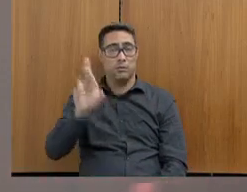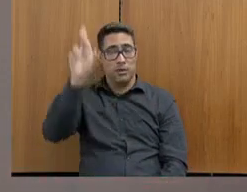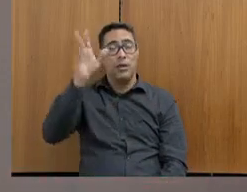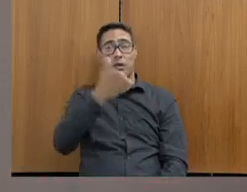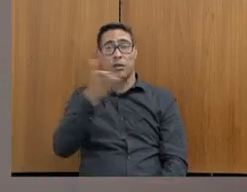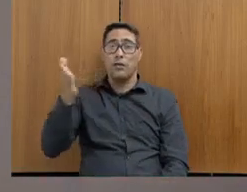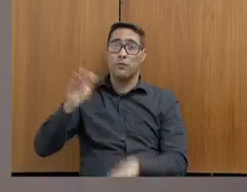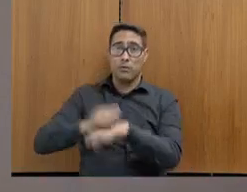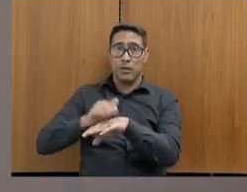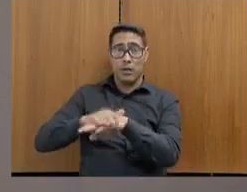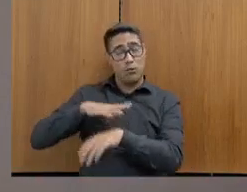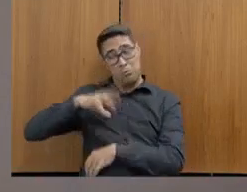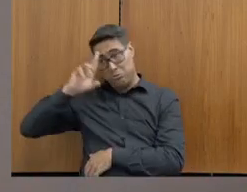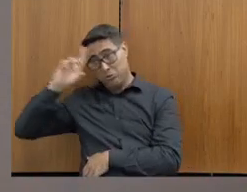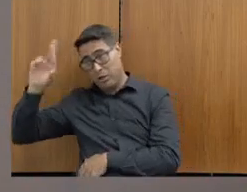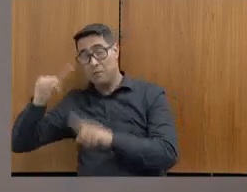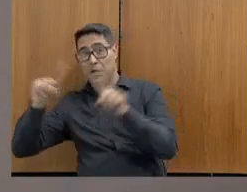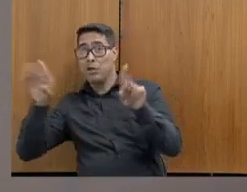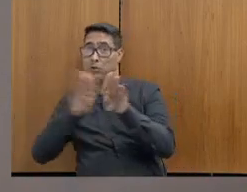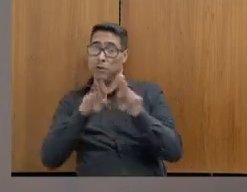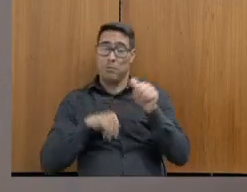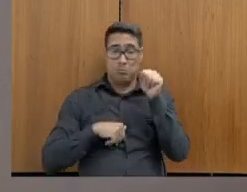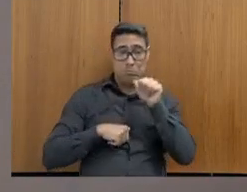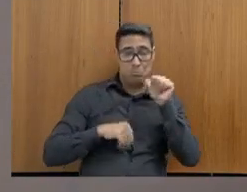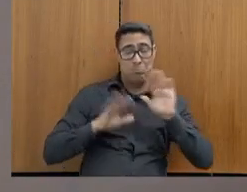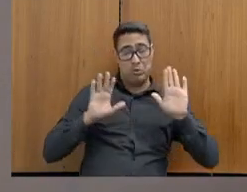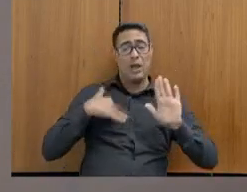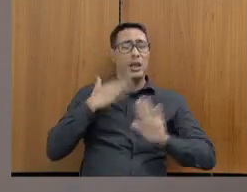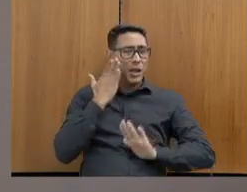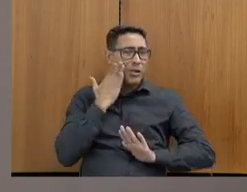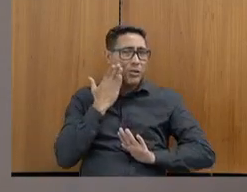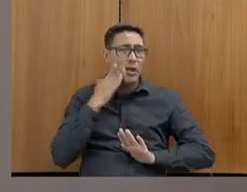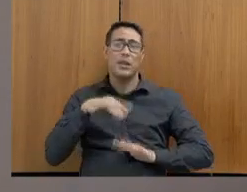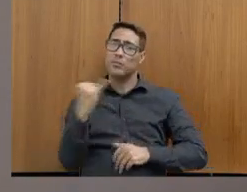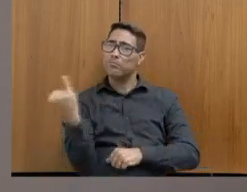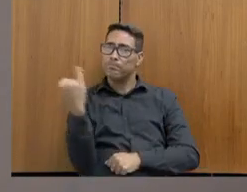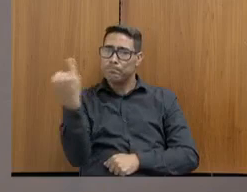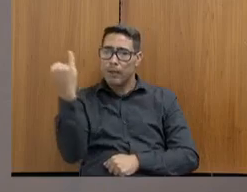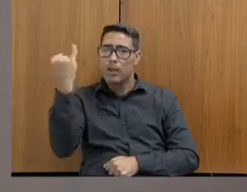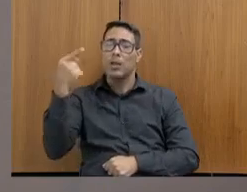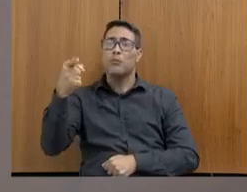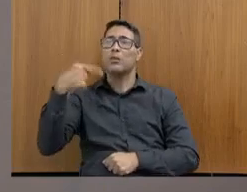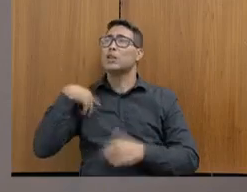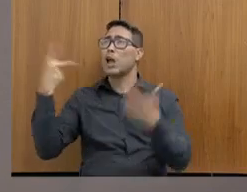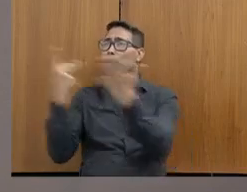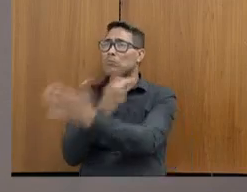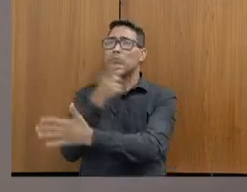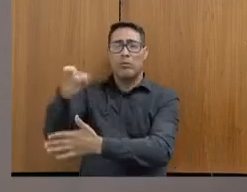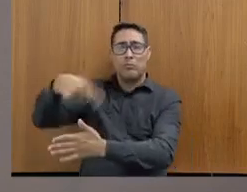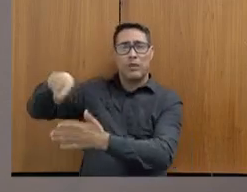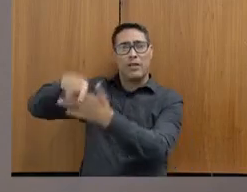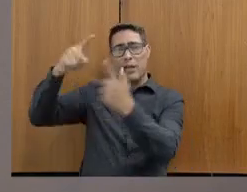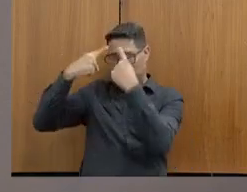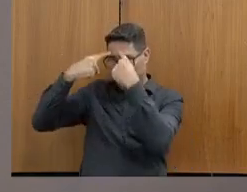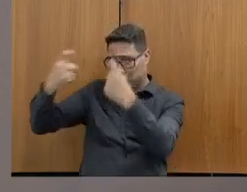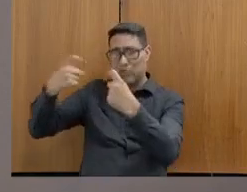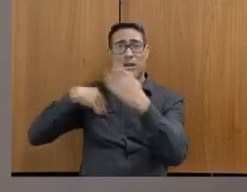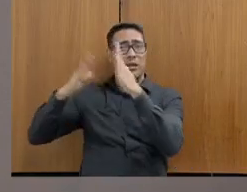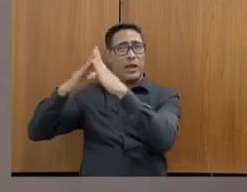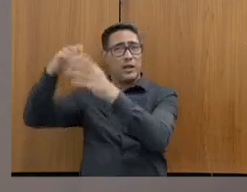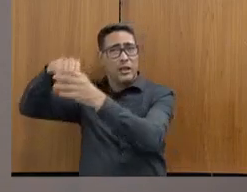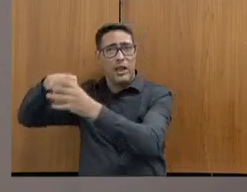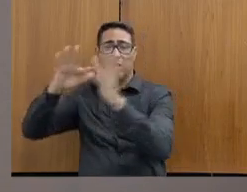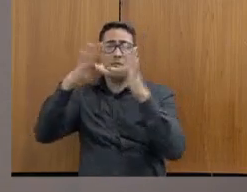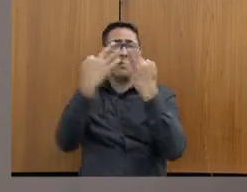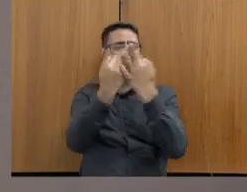mulher né eu sei dessa recorrência das casos de violência doméstica familiar é contra mulher